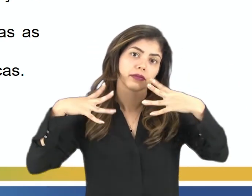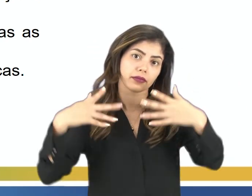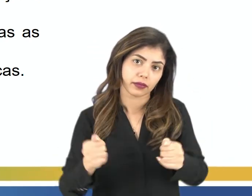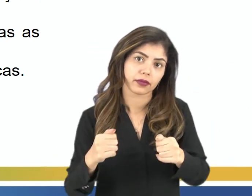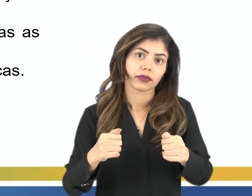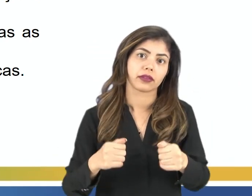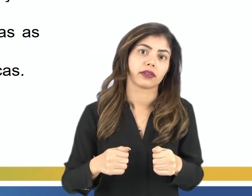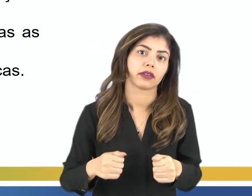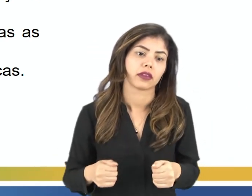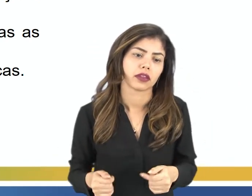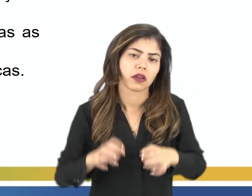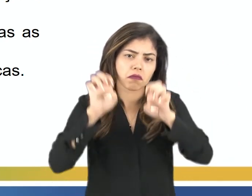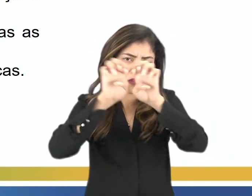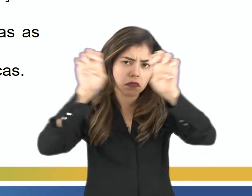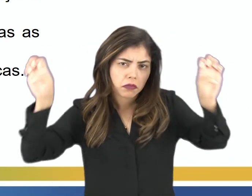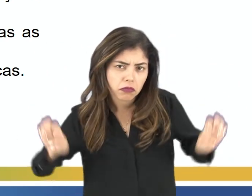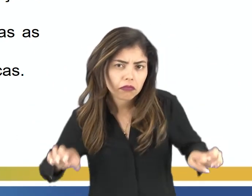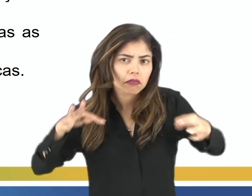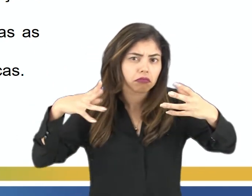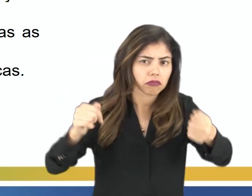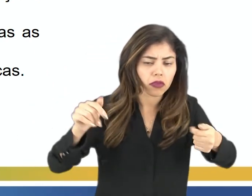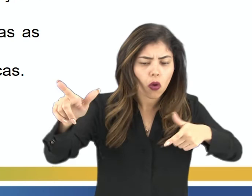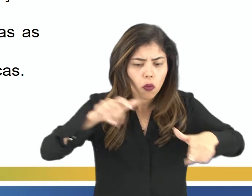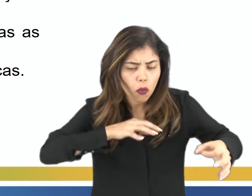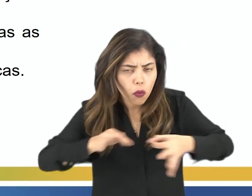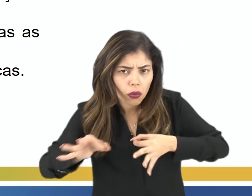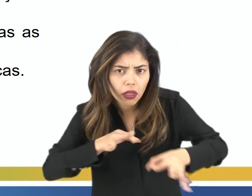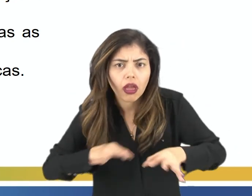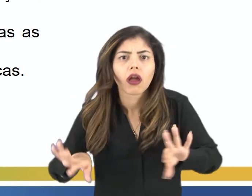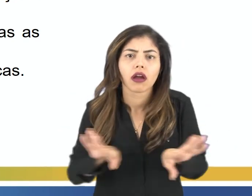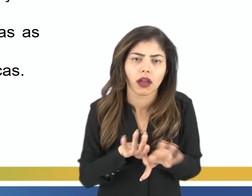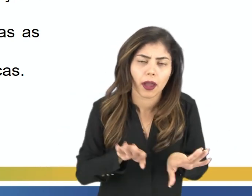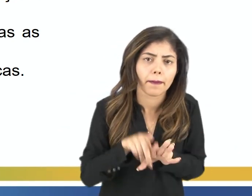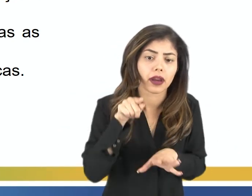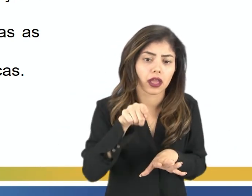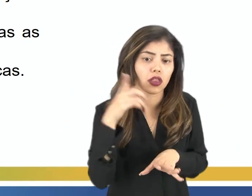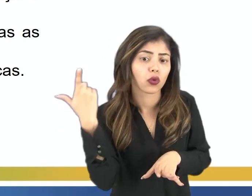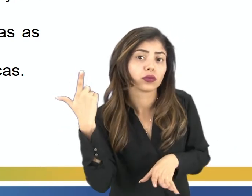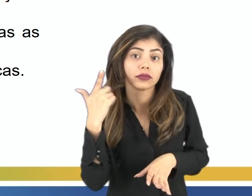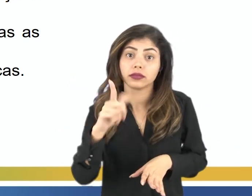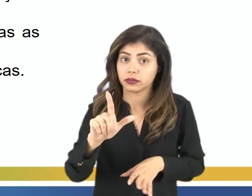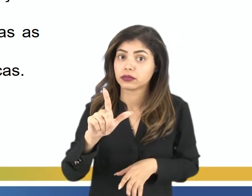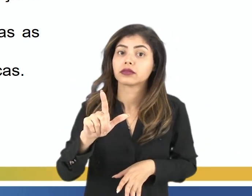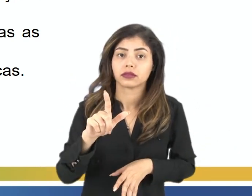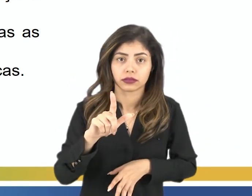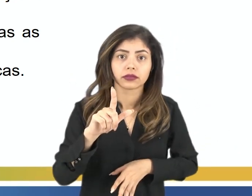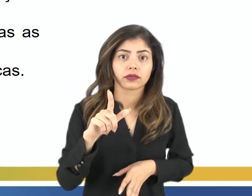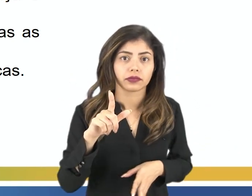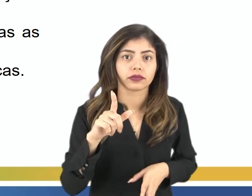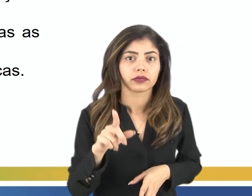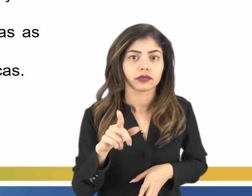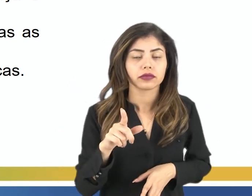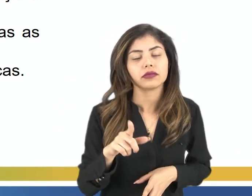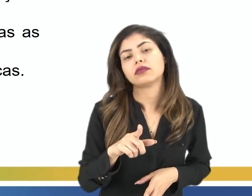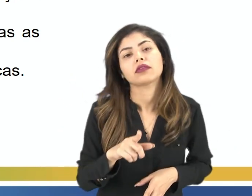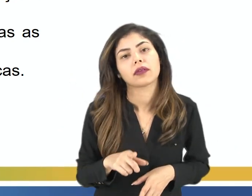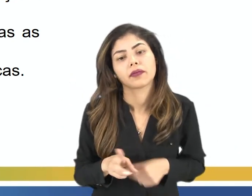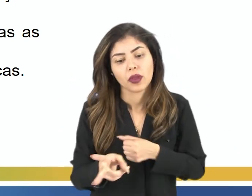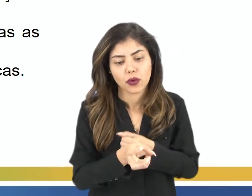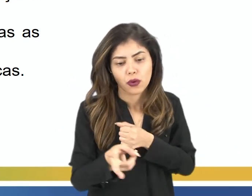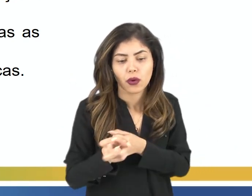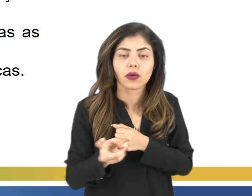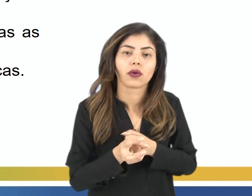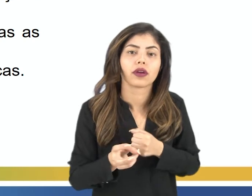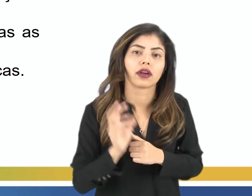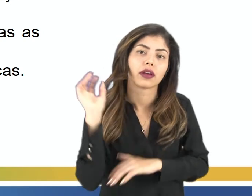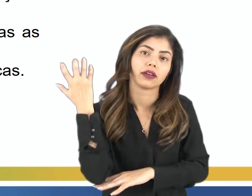uma infraestrutura, né, toda uma logística, né, para ele conseguir, né, retirar